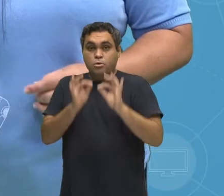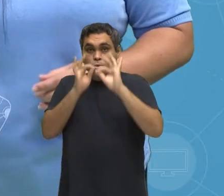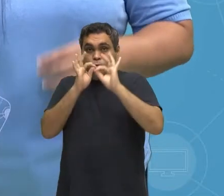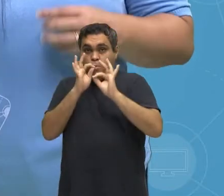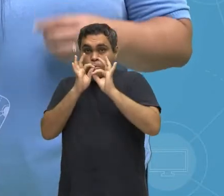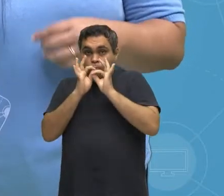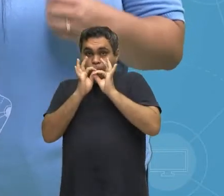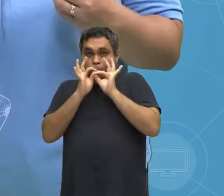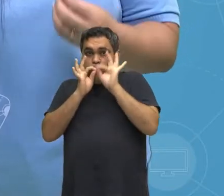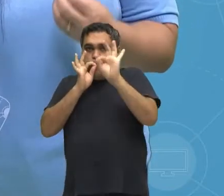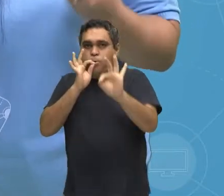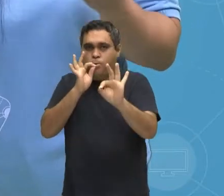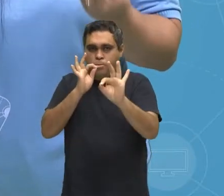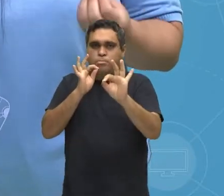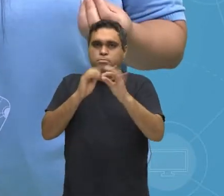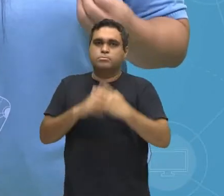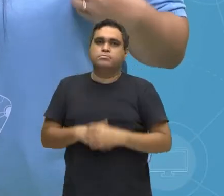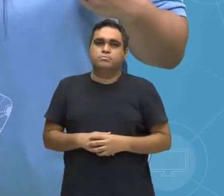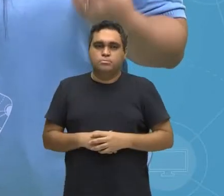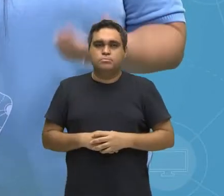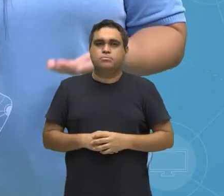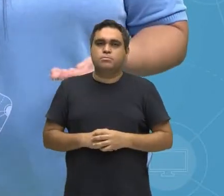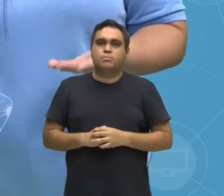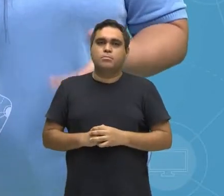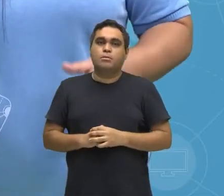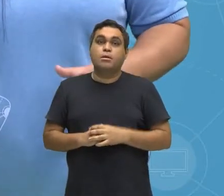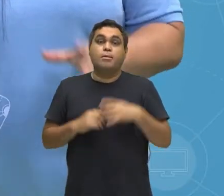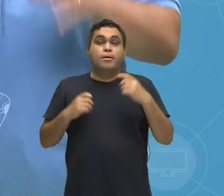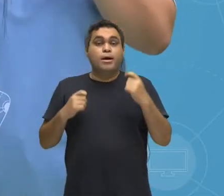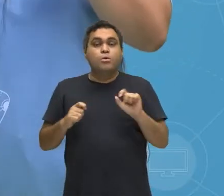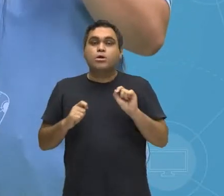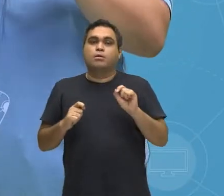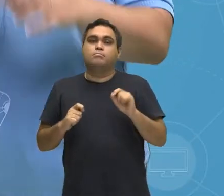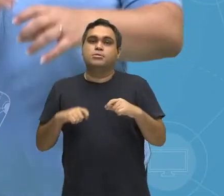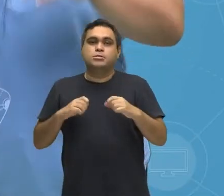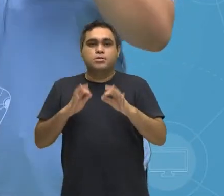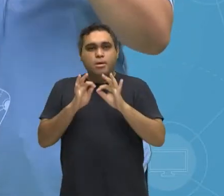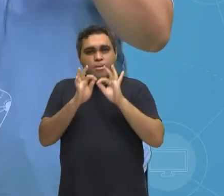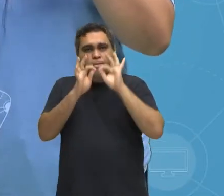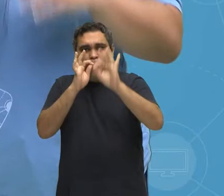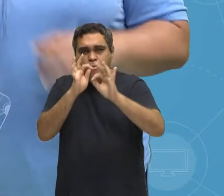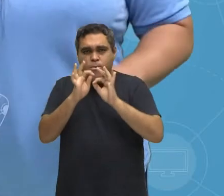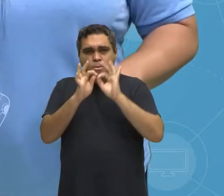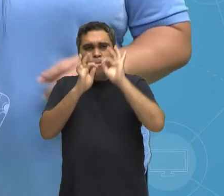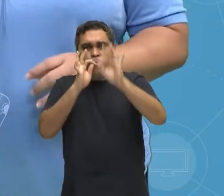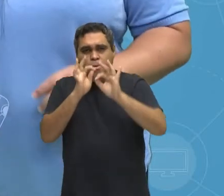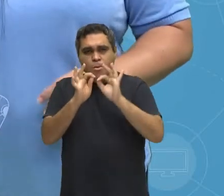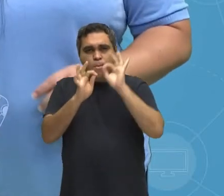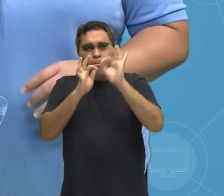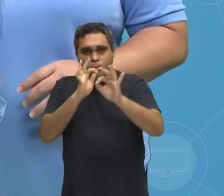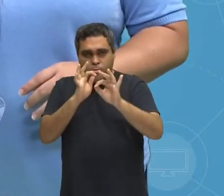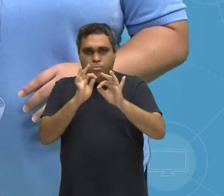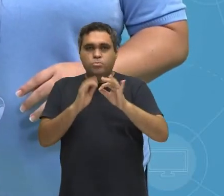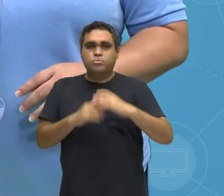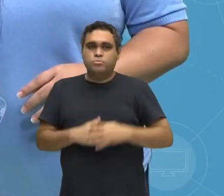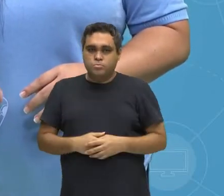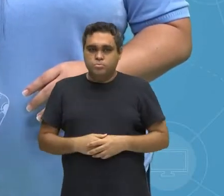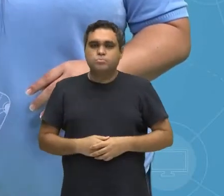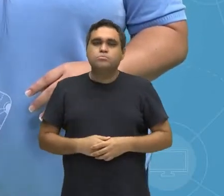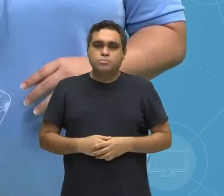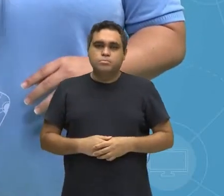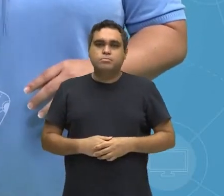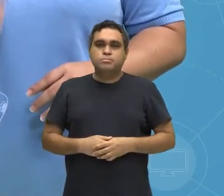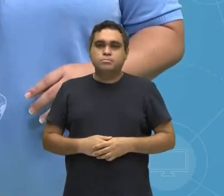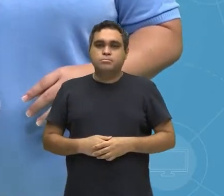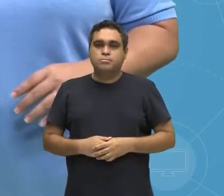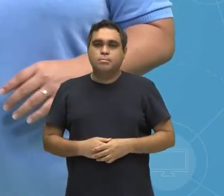o alvo o maior número de vezes possíveis. Então ele tem que atingir só ali com o sopro. Interessante, né? Tem